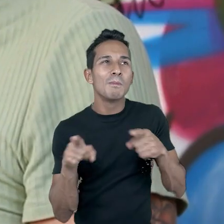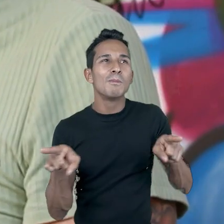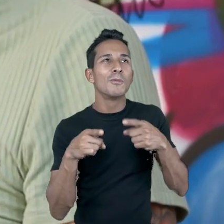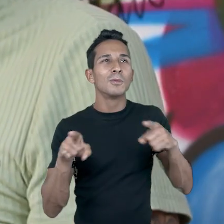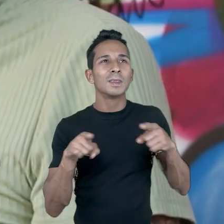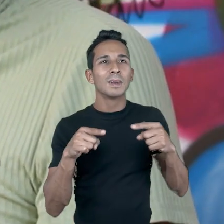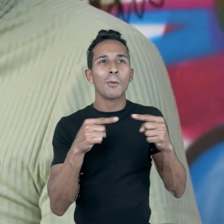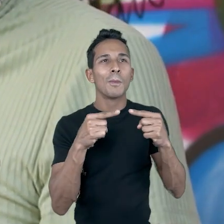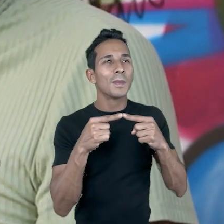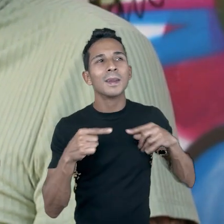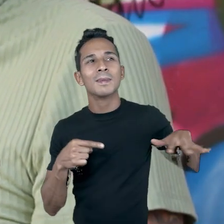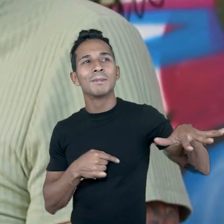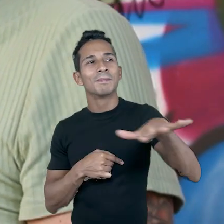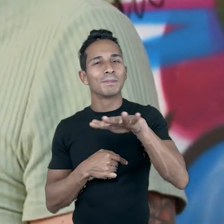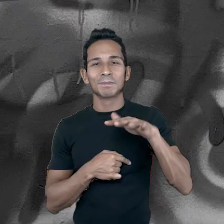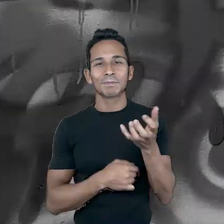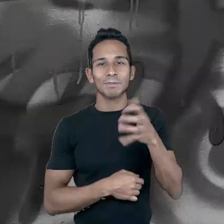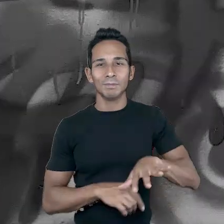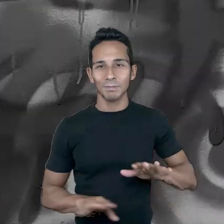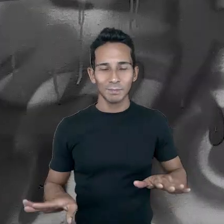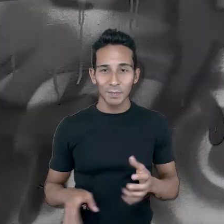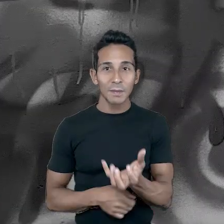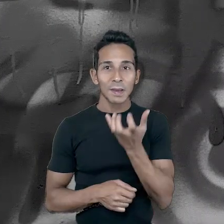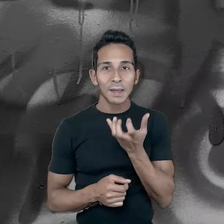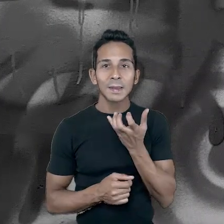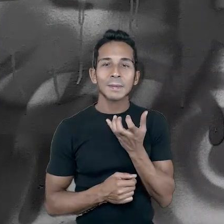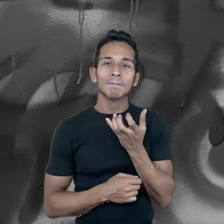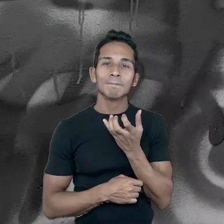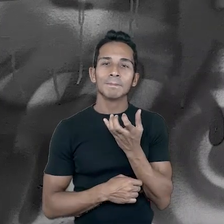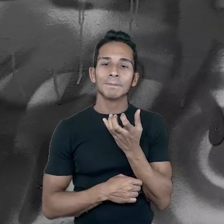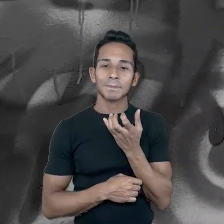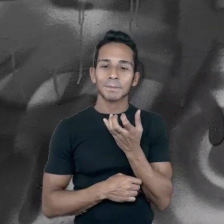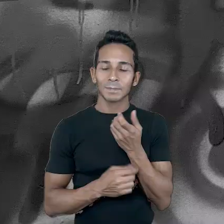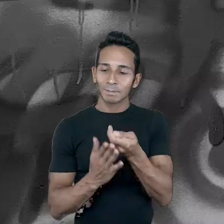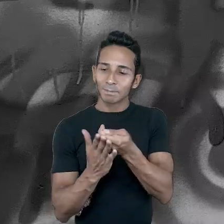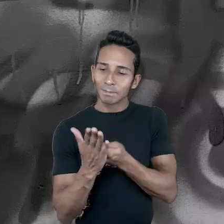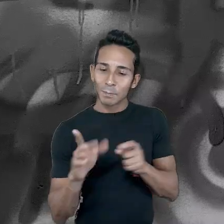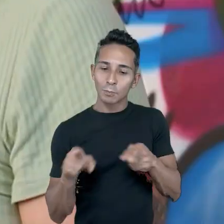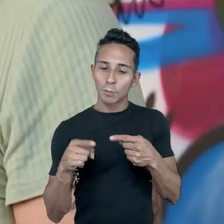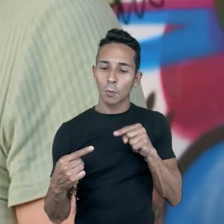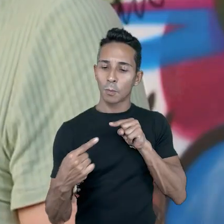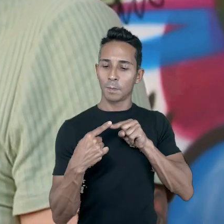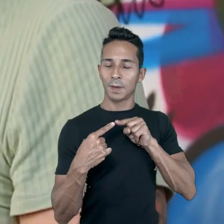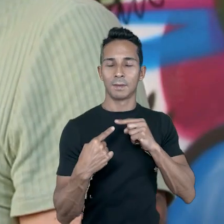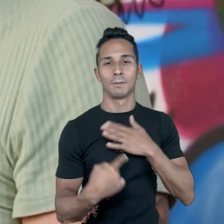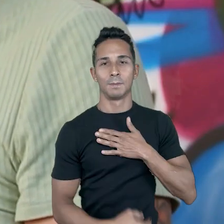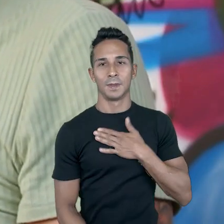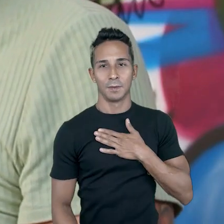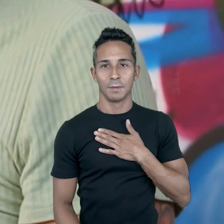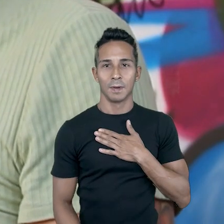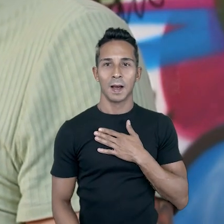uma música comercial, você tá entendendo? Tava querendo explorar algo que conversasse